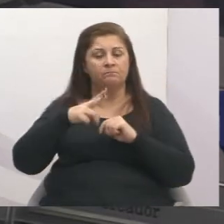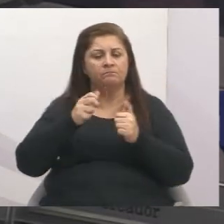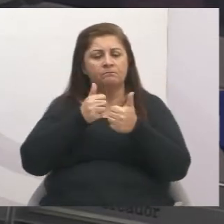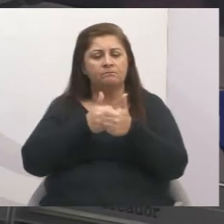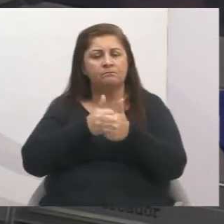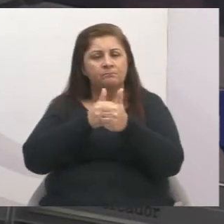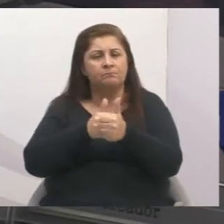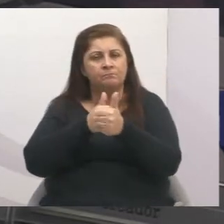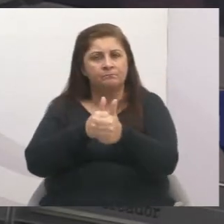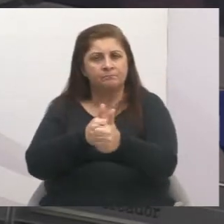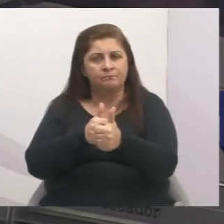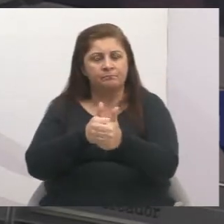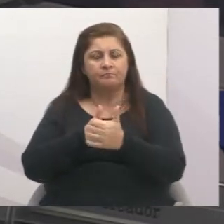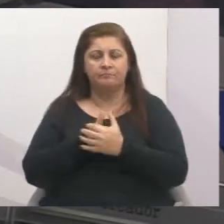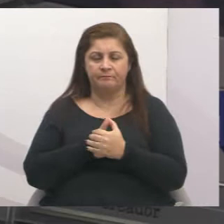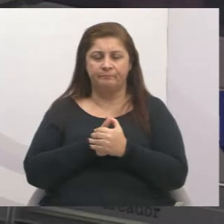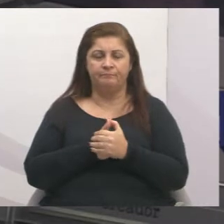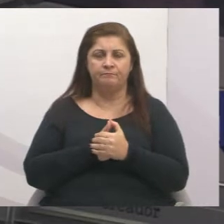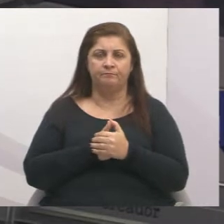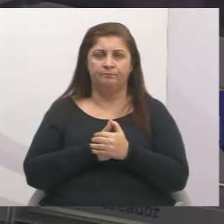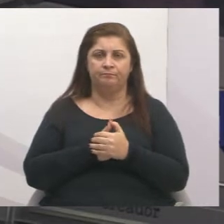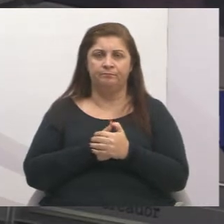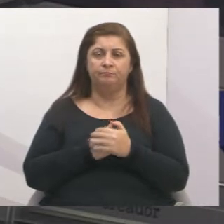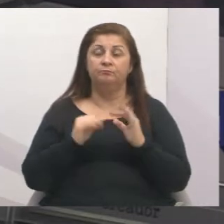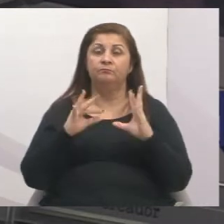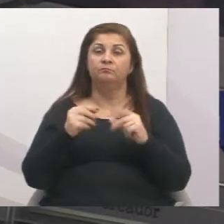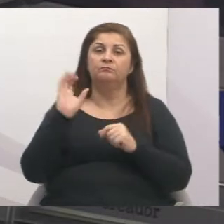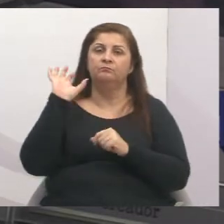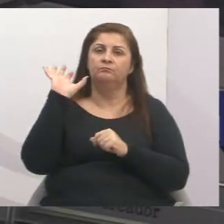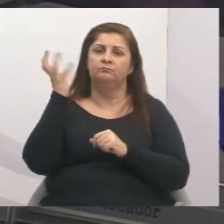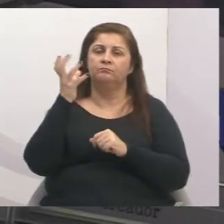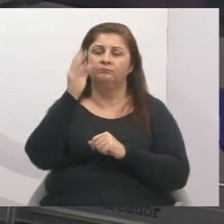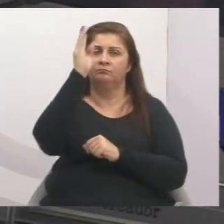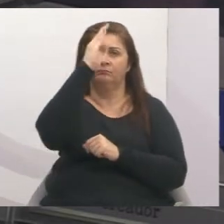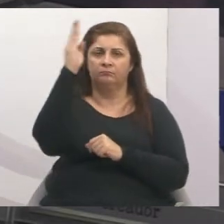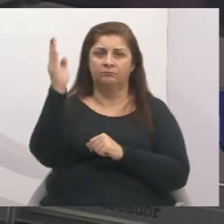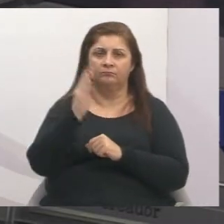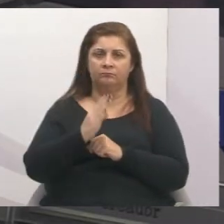passo a passo daquilo que estará acontecendo no Brasil,